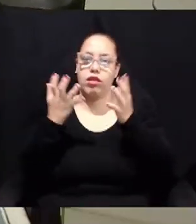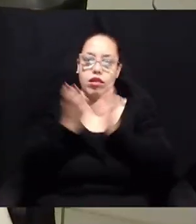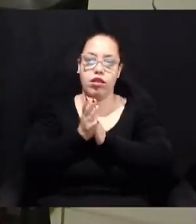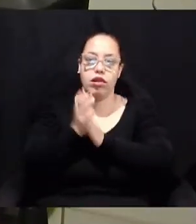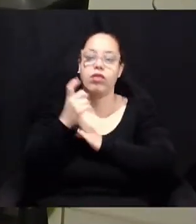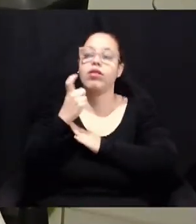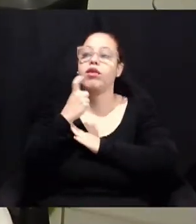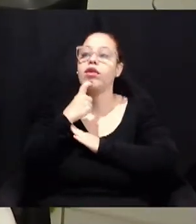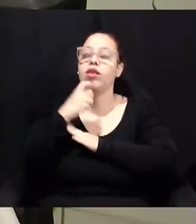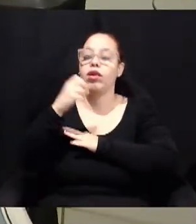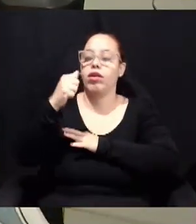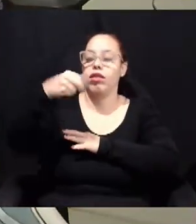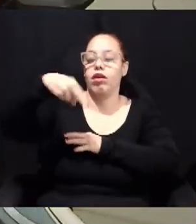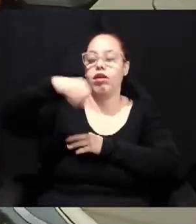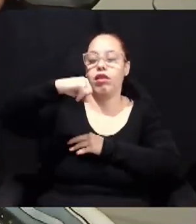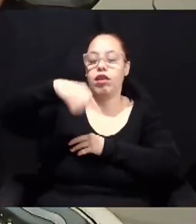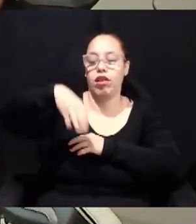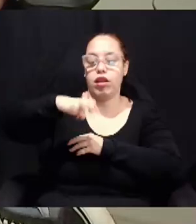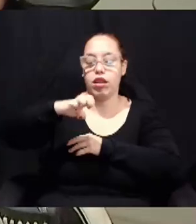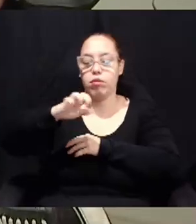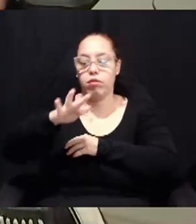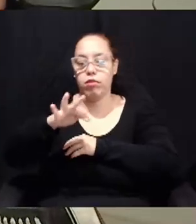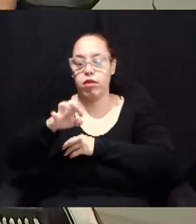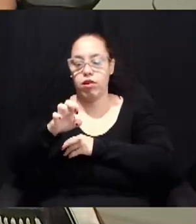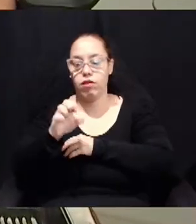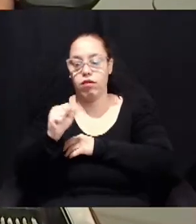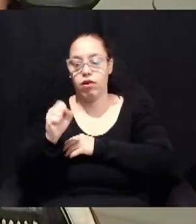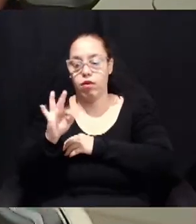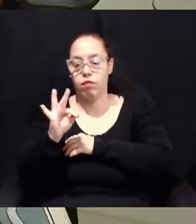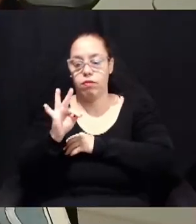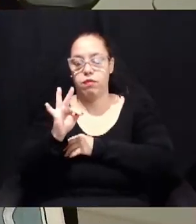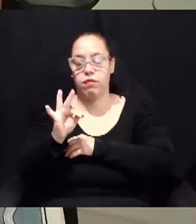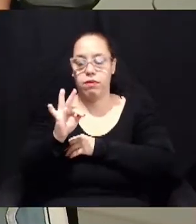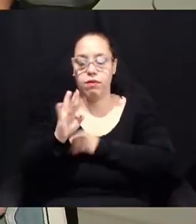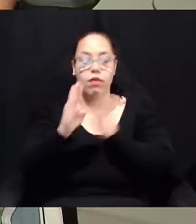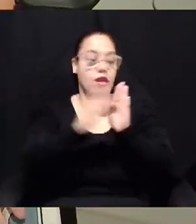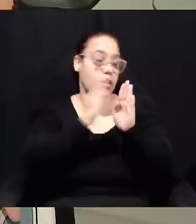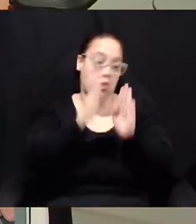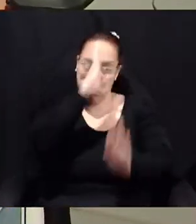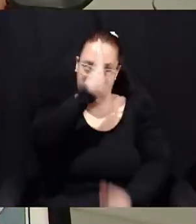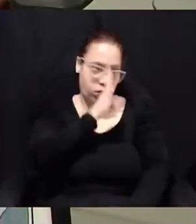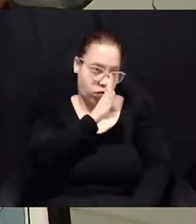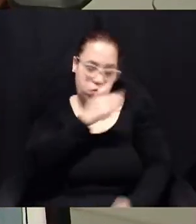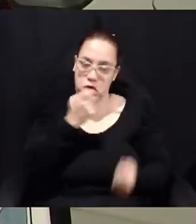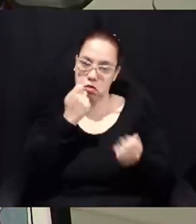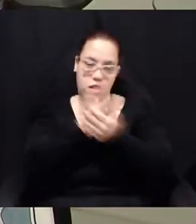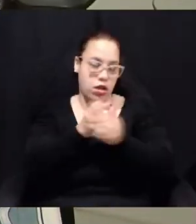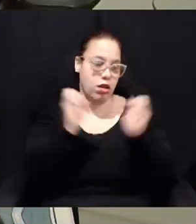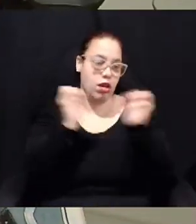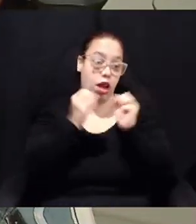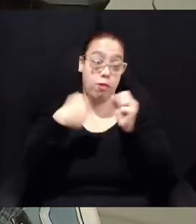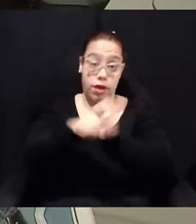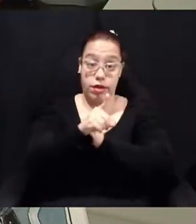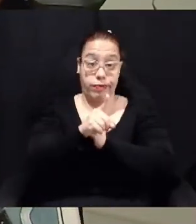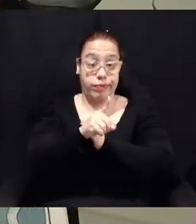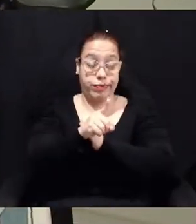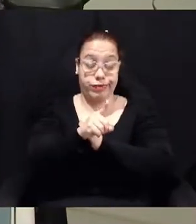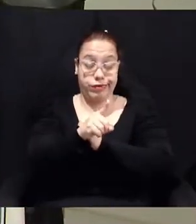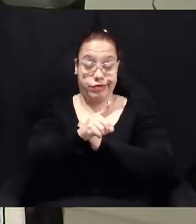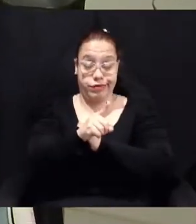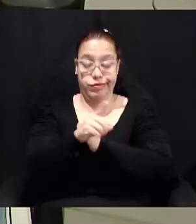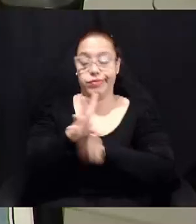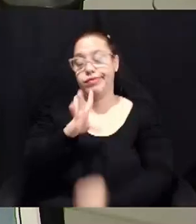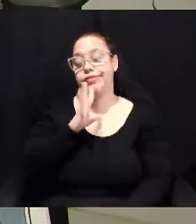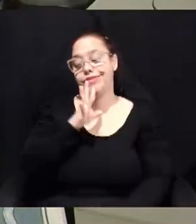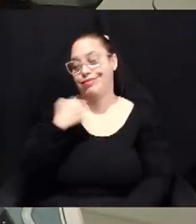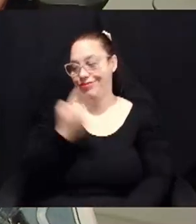citei, que eu já participei também, mas esse da biblioteca é gratuito, então a pessoa não precisa pagar nada para estar lá, assim, é só ir e conhecer a gente lá e